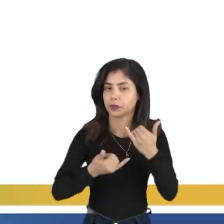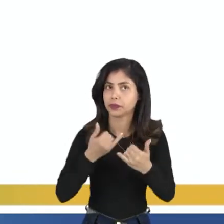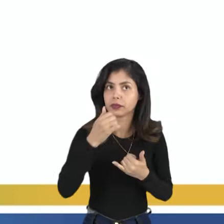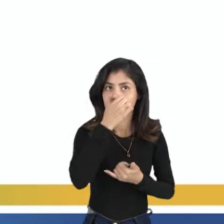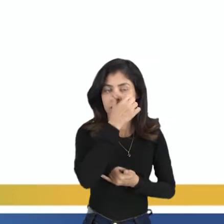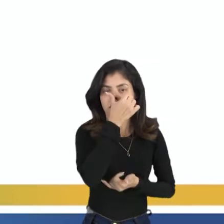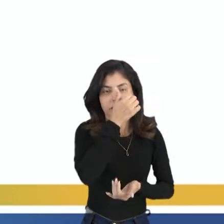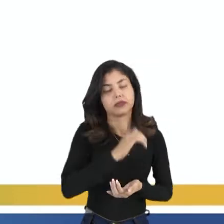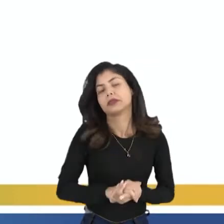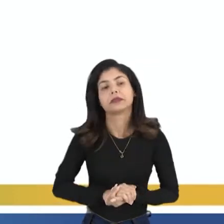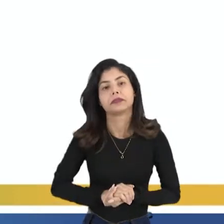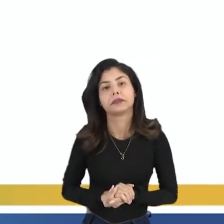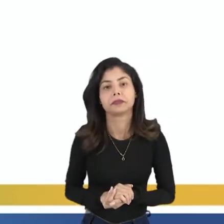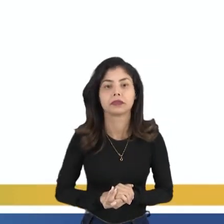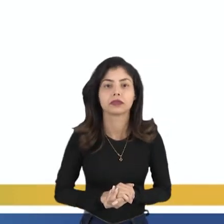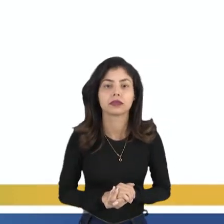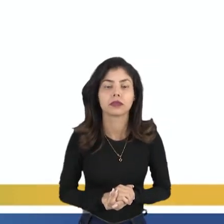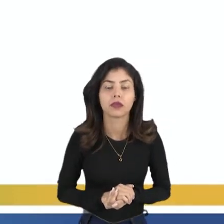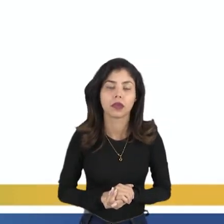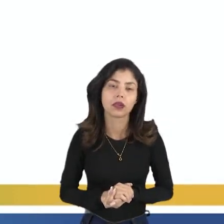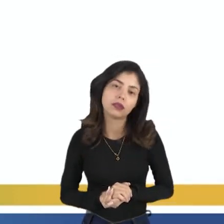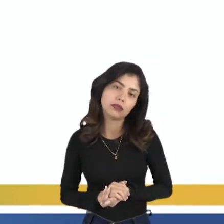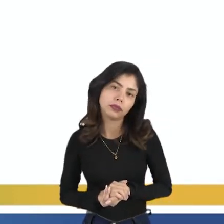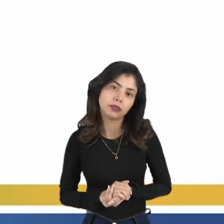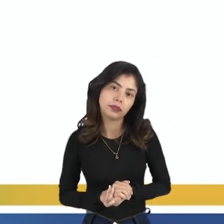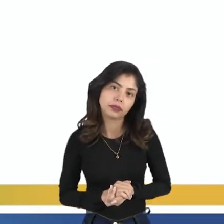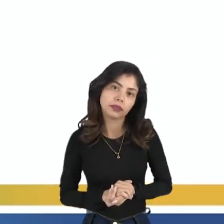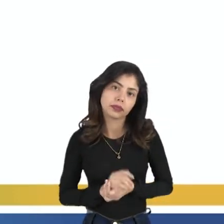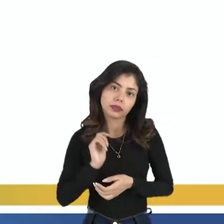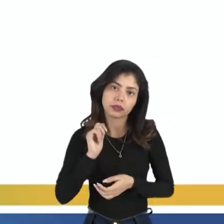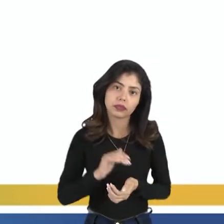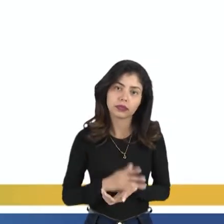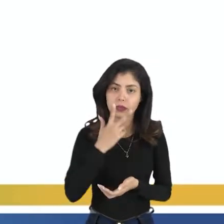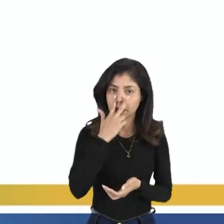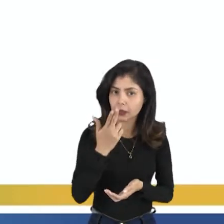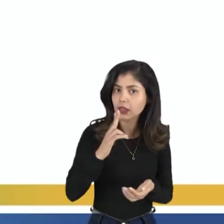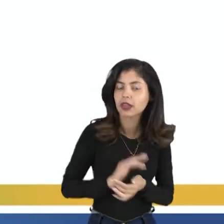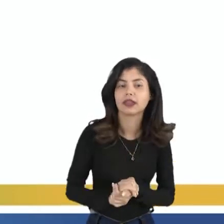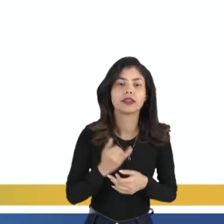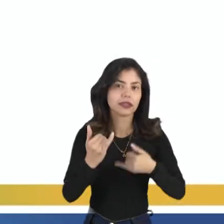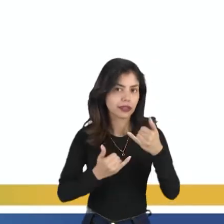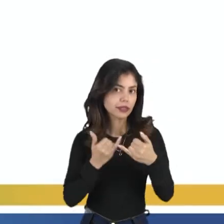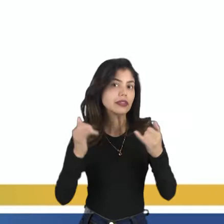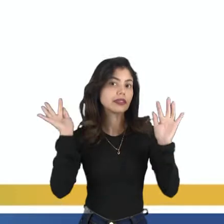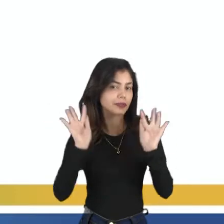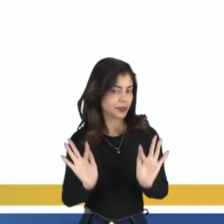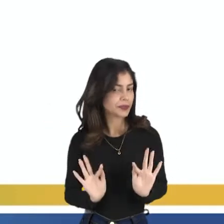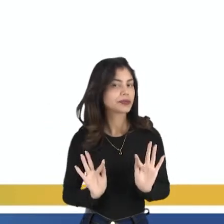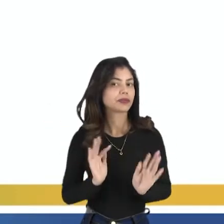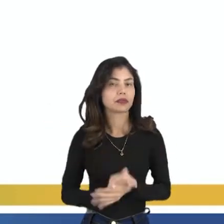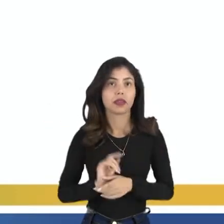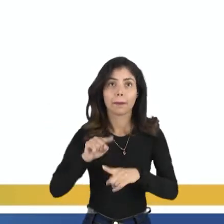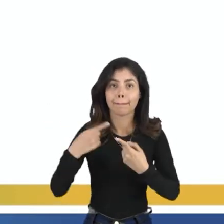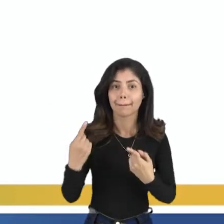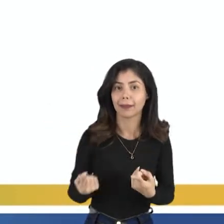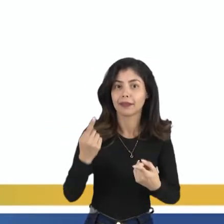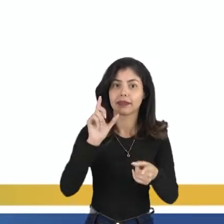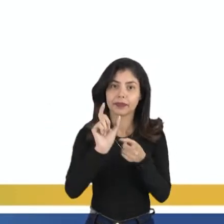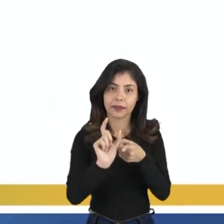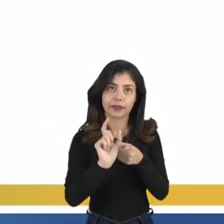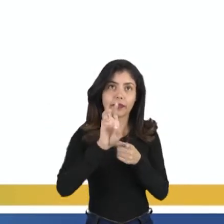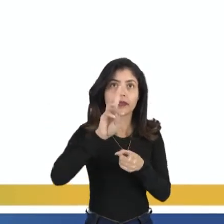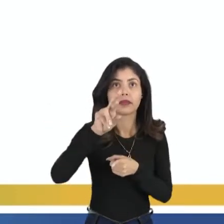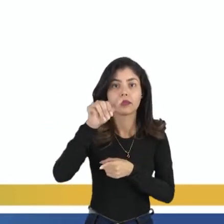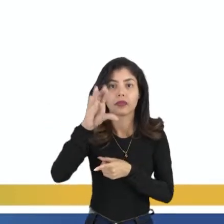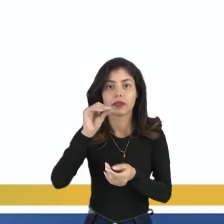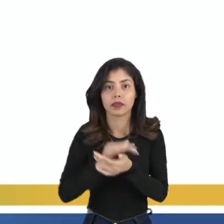brincar, né? Que tem sinônimo de diversão para a gente. Porém, brincar em